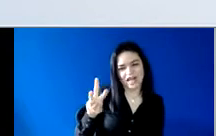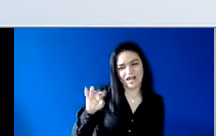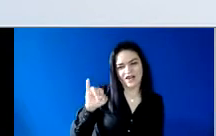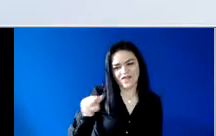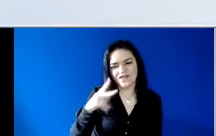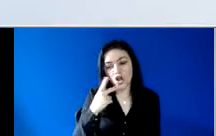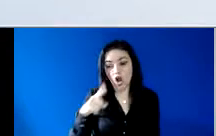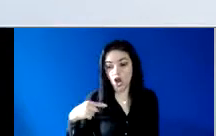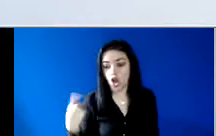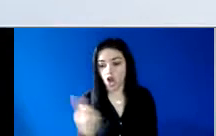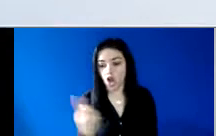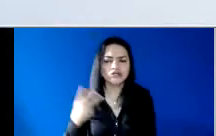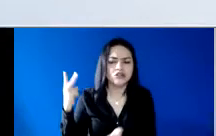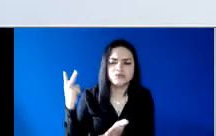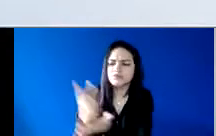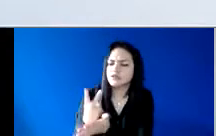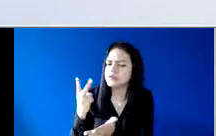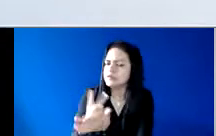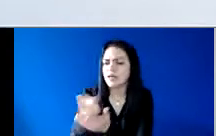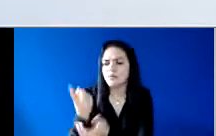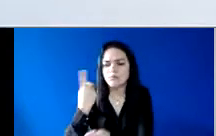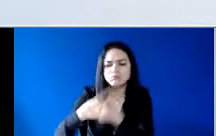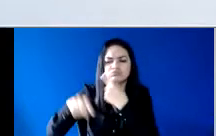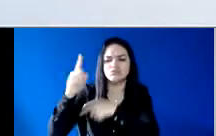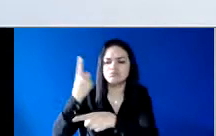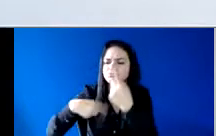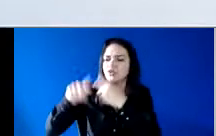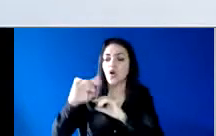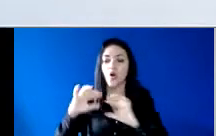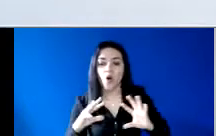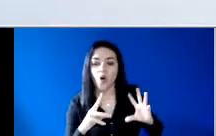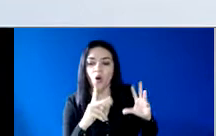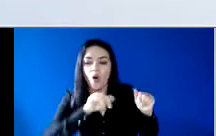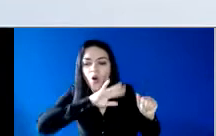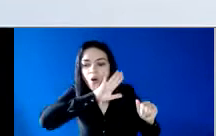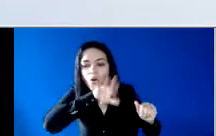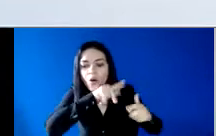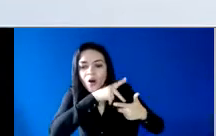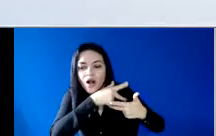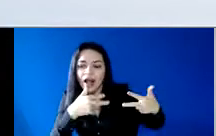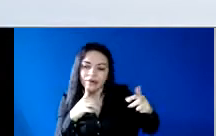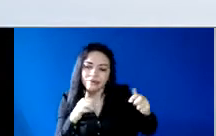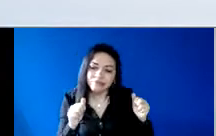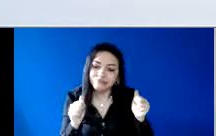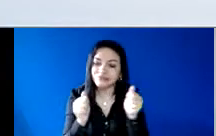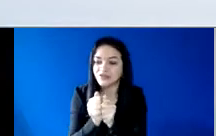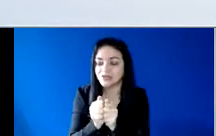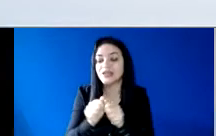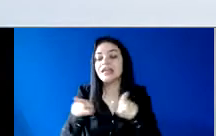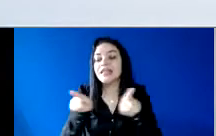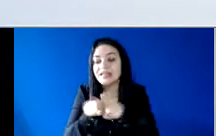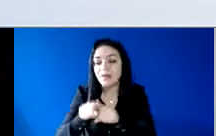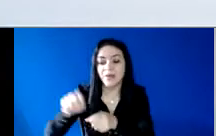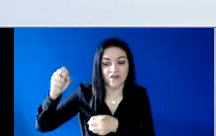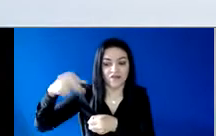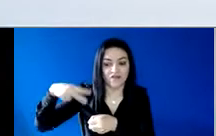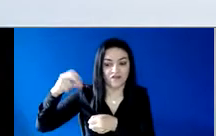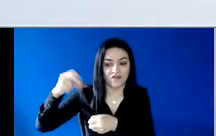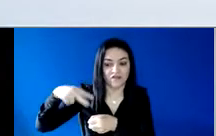evolução. E nesse processo de evolução, outros bichos estão conosco. inclusive os vírus, que por